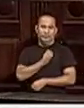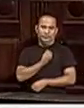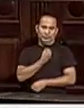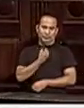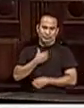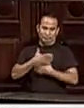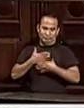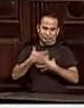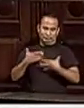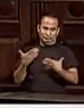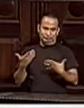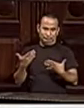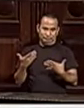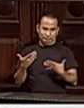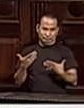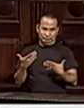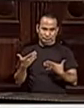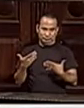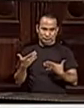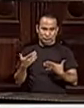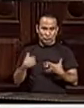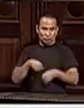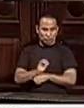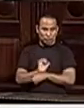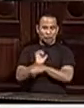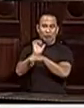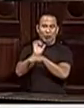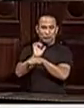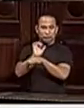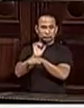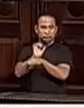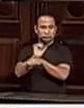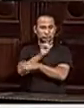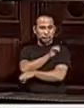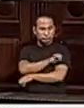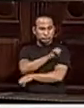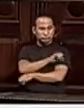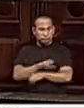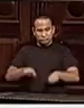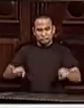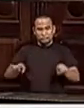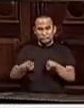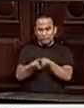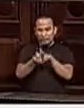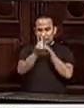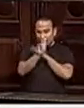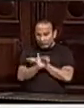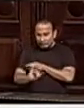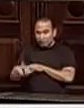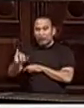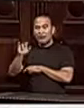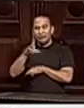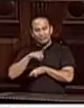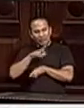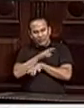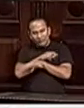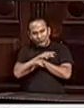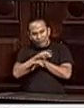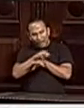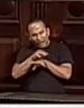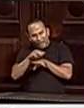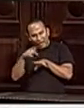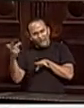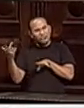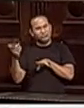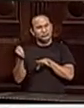na cidade. No estado do Rio de Janeiro também, nós temos vários